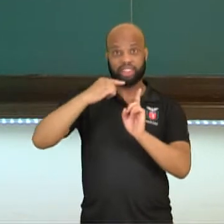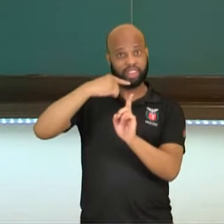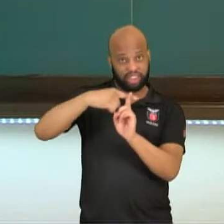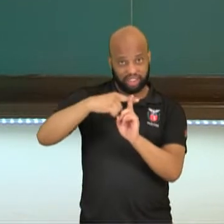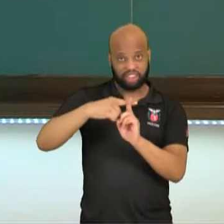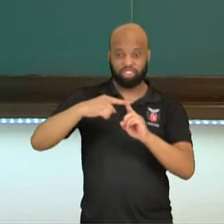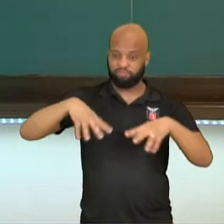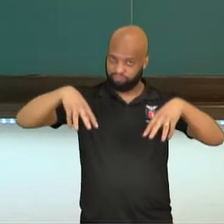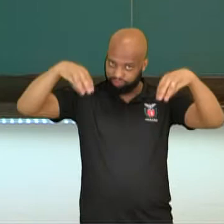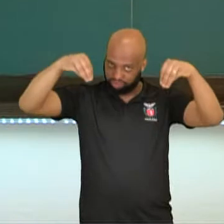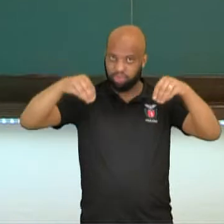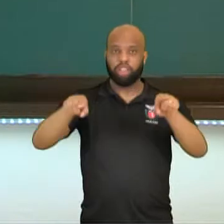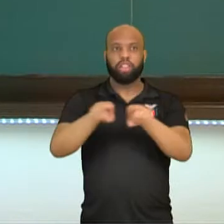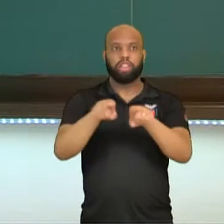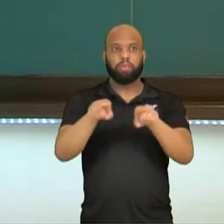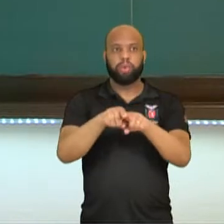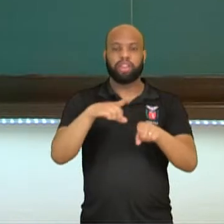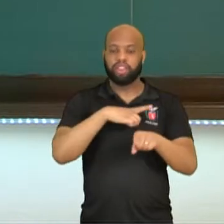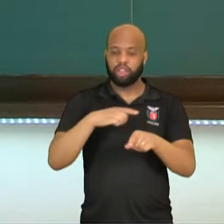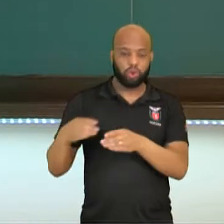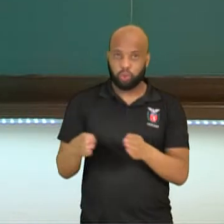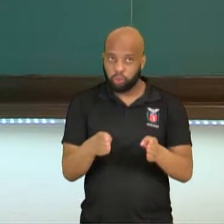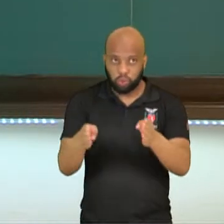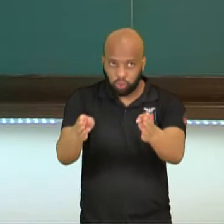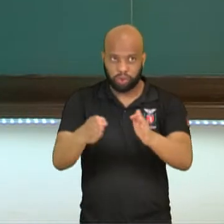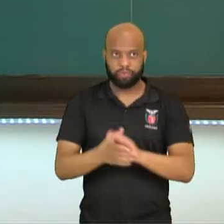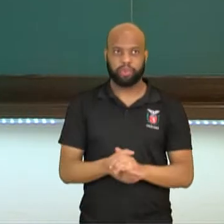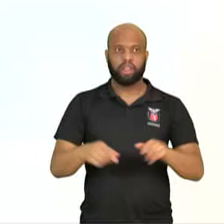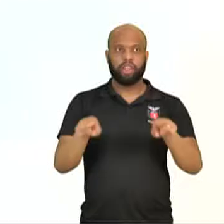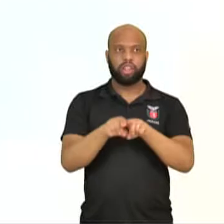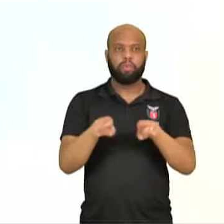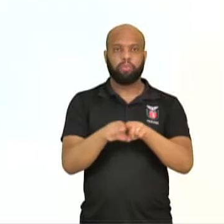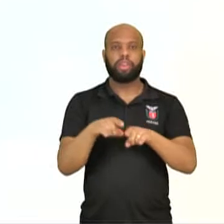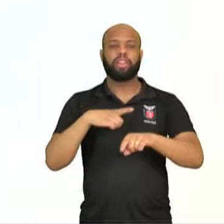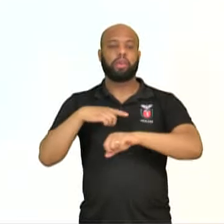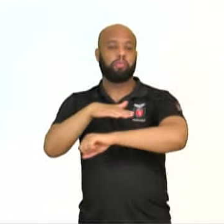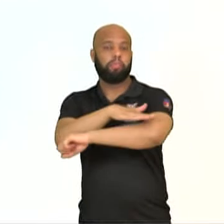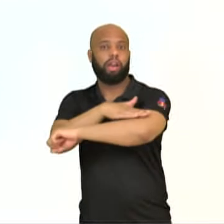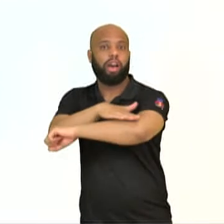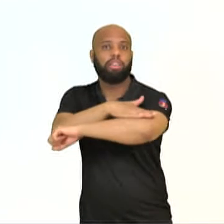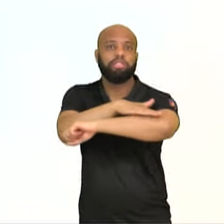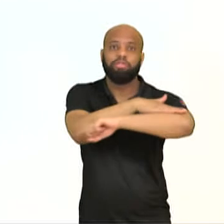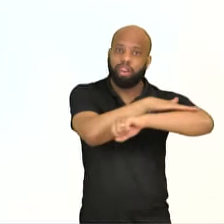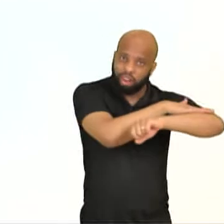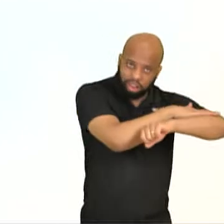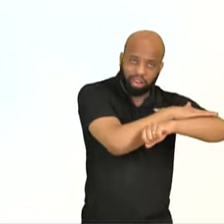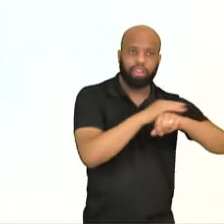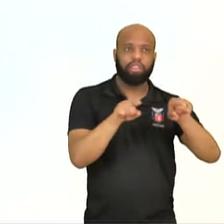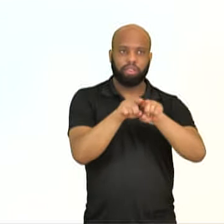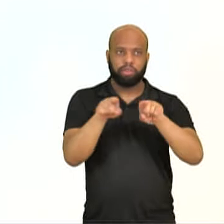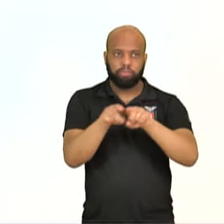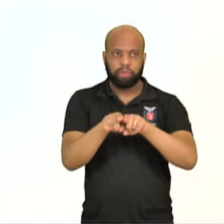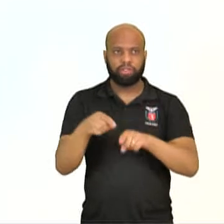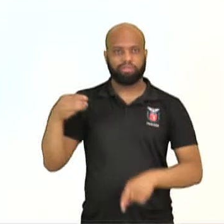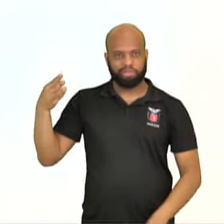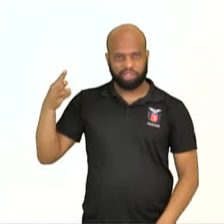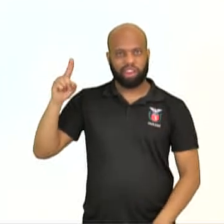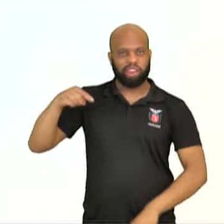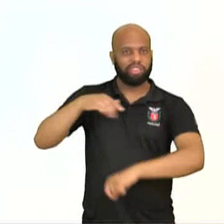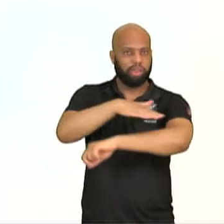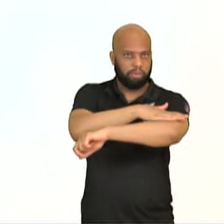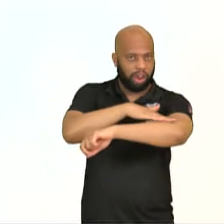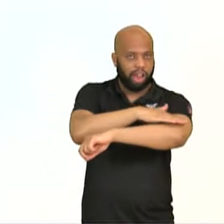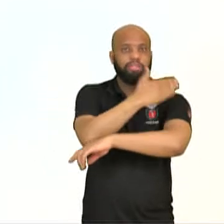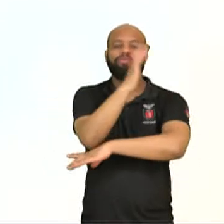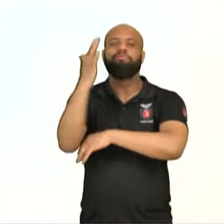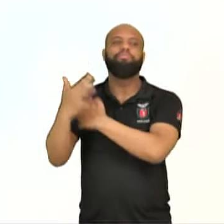Las calles, as ruas, Plaça, então as praças aí, relacionados ao arvorismo, o que tem